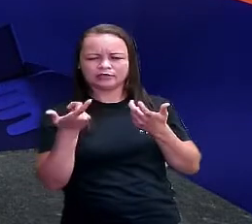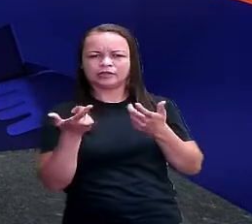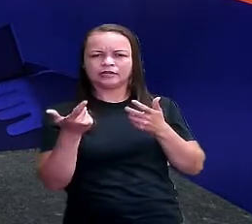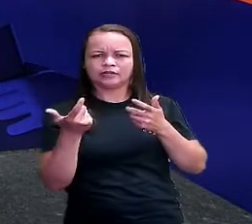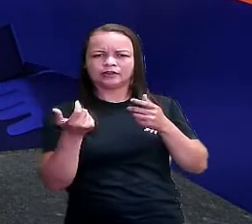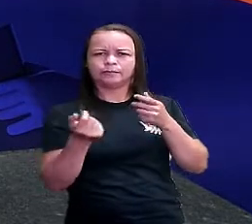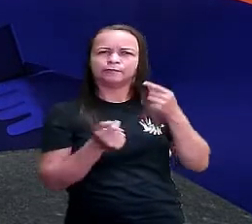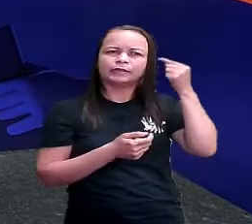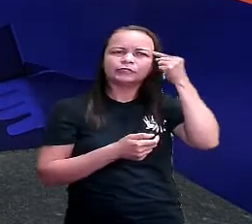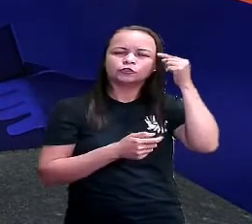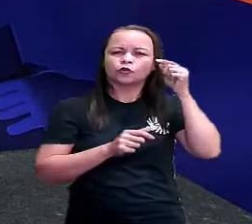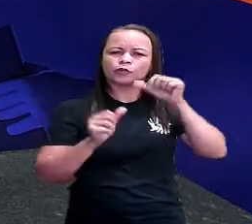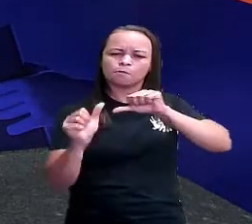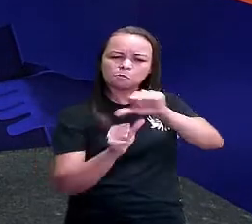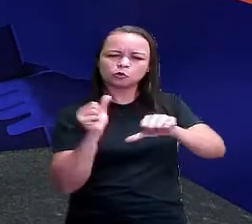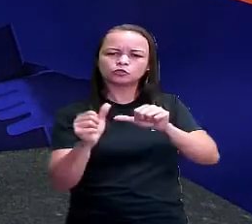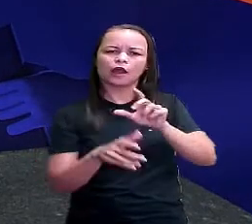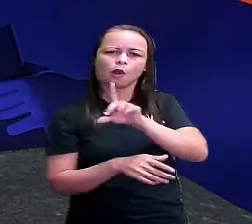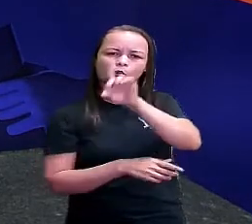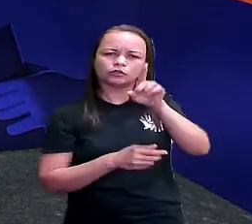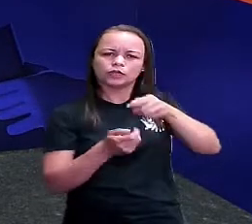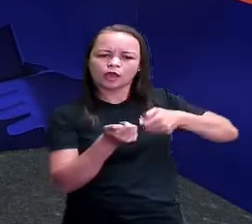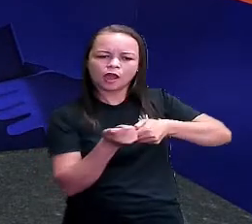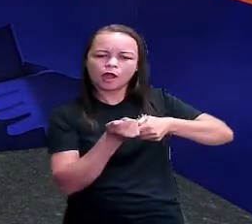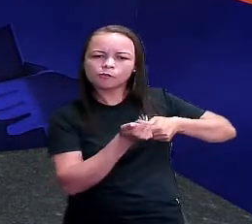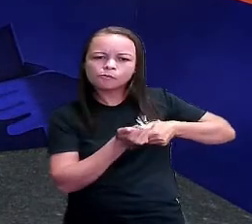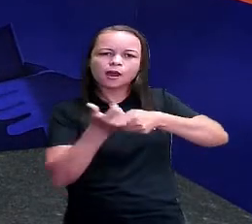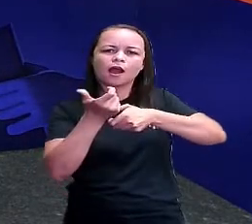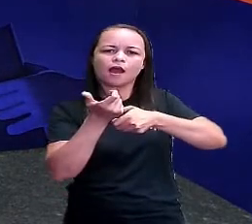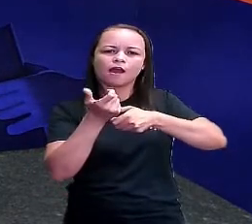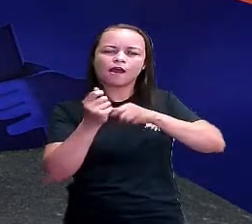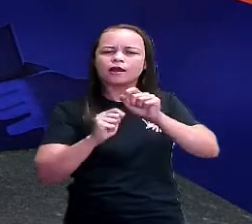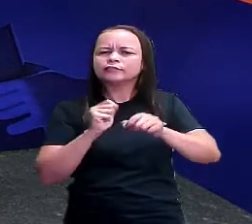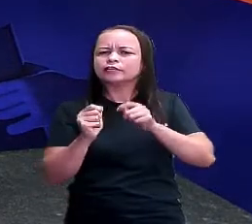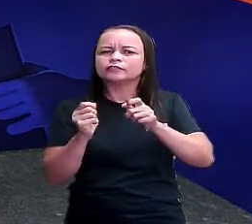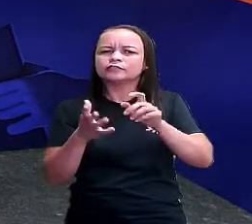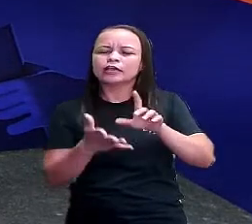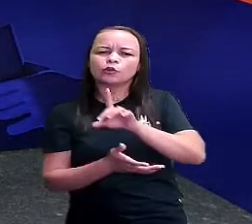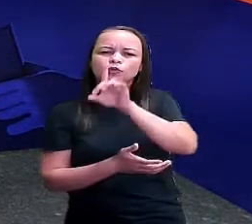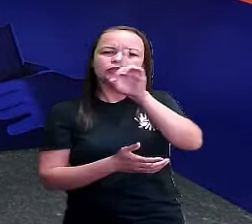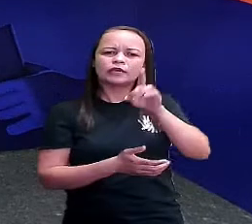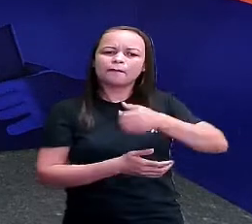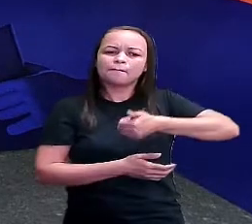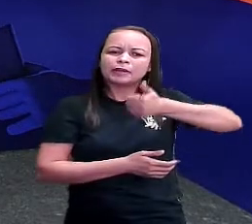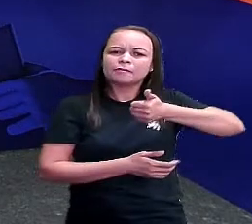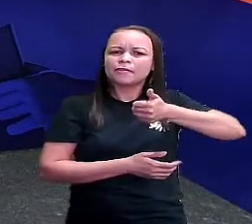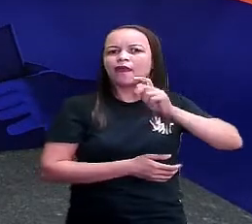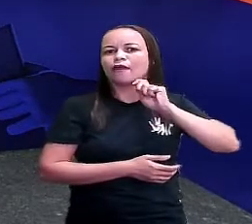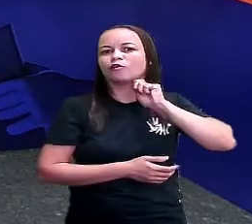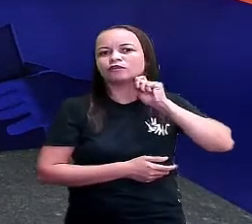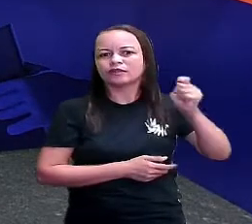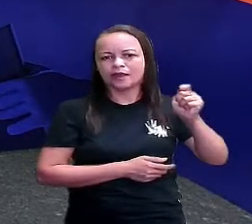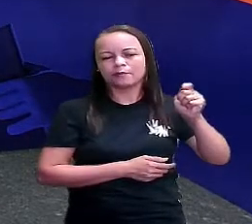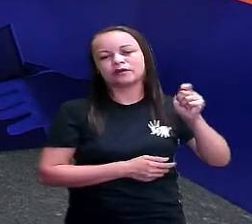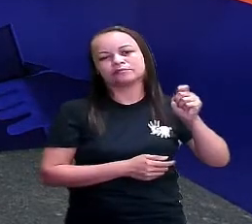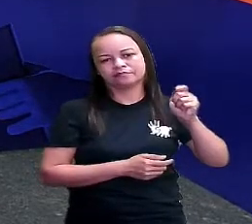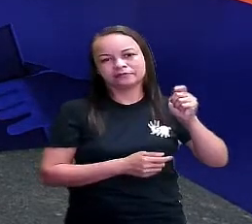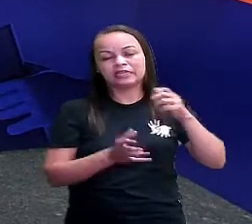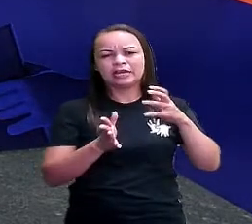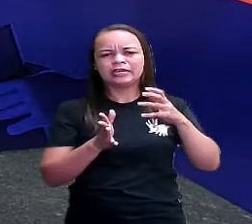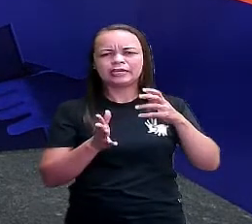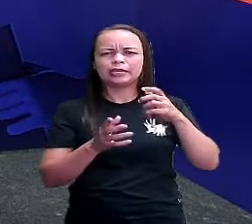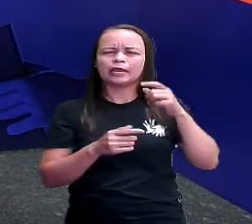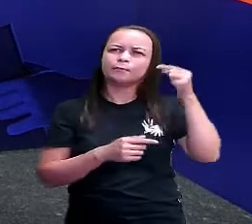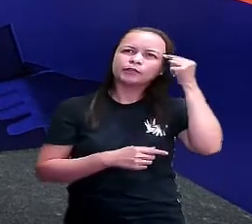novo. Lá, naquela época, o dia do ano novo era dia 1º de abril. E ele decidiu que ia mudar o